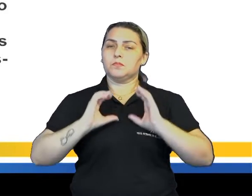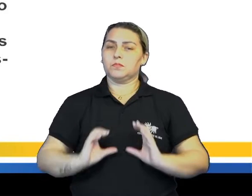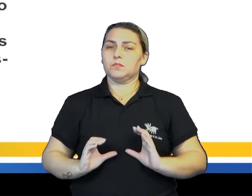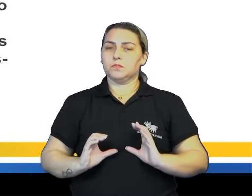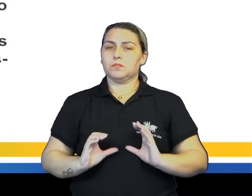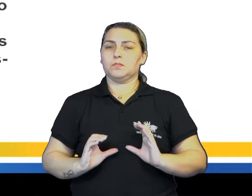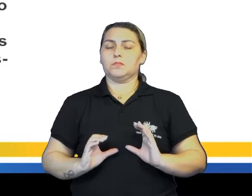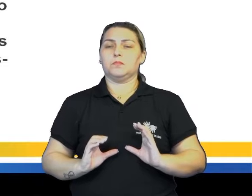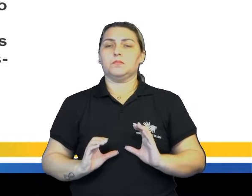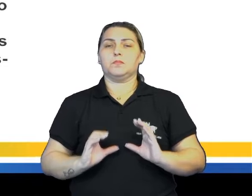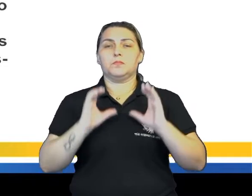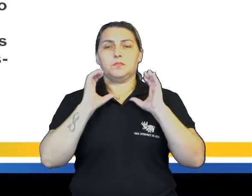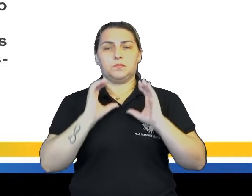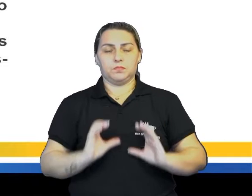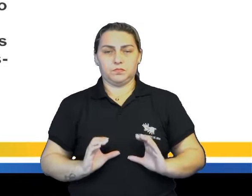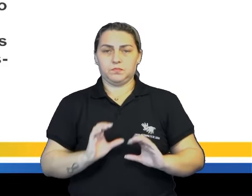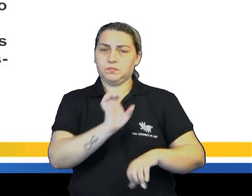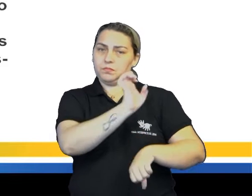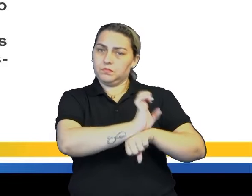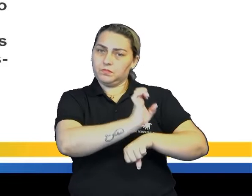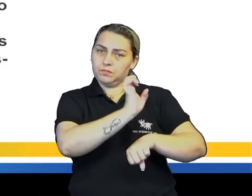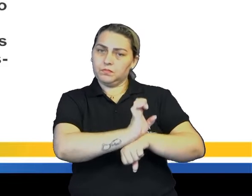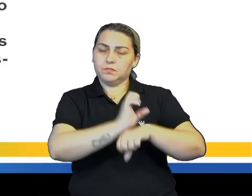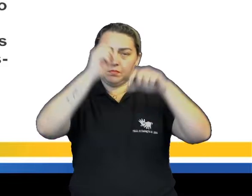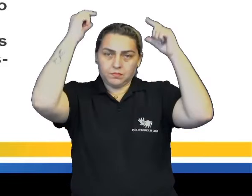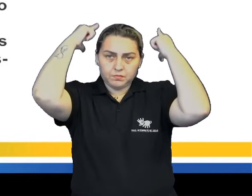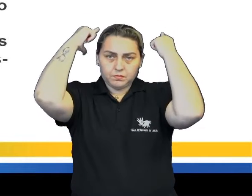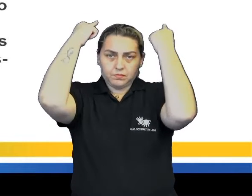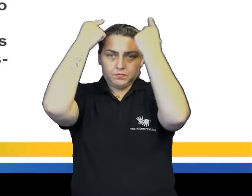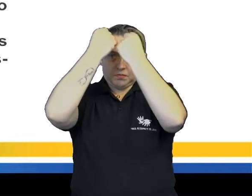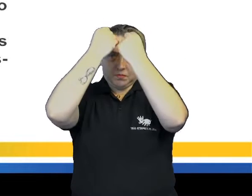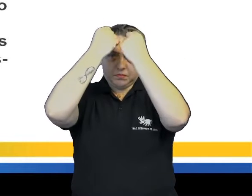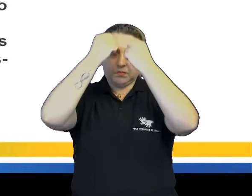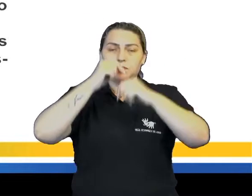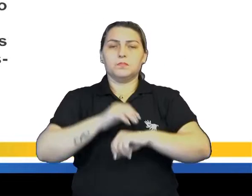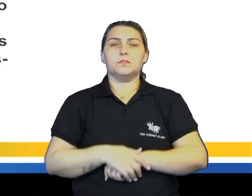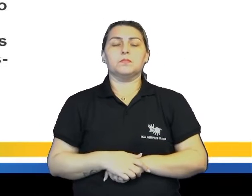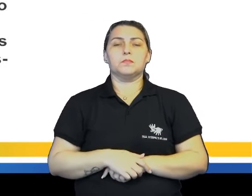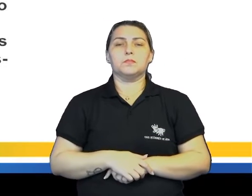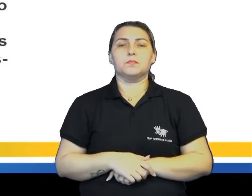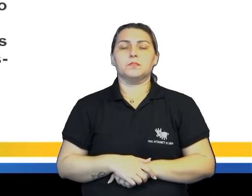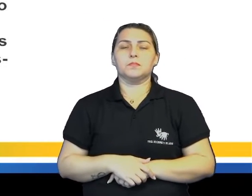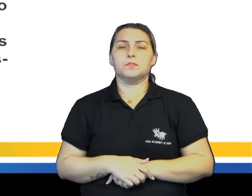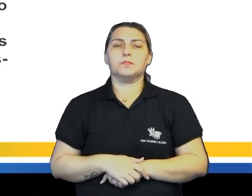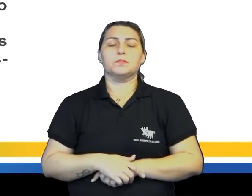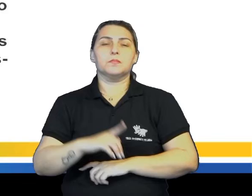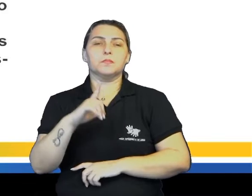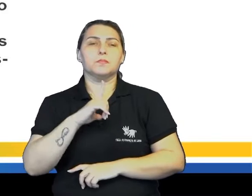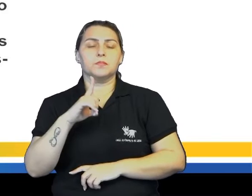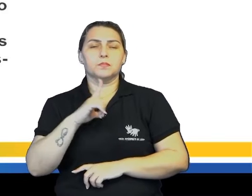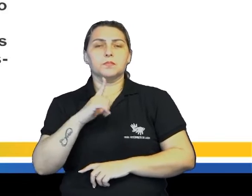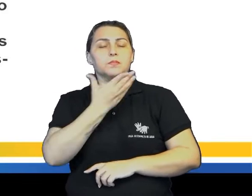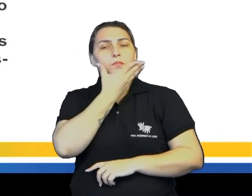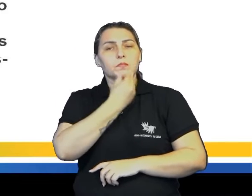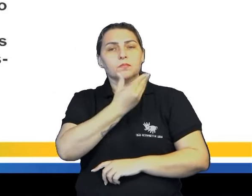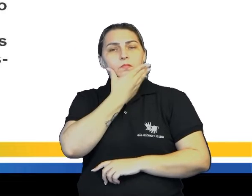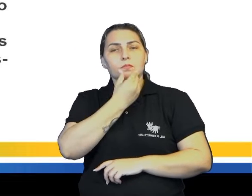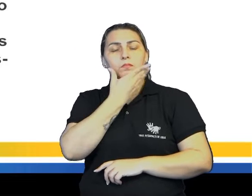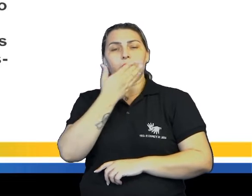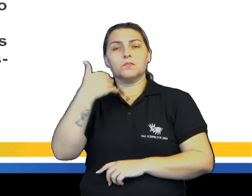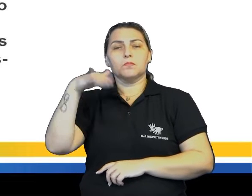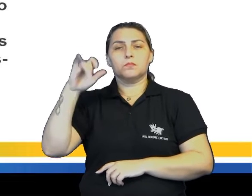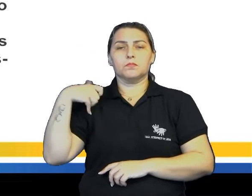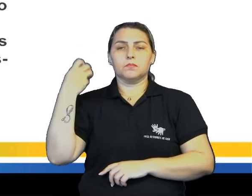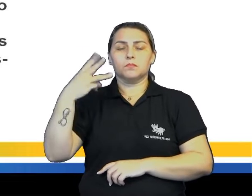E para ser cidadão nesse estado grego, nesse estado primitivo grego, ele teria que ser homem, maior de